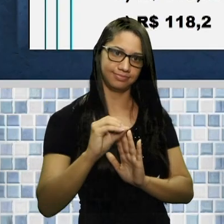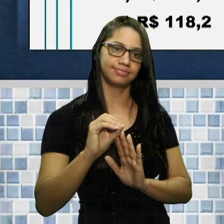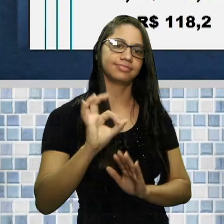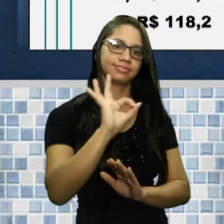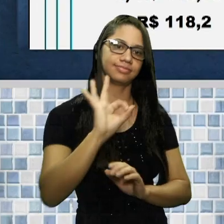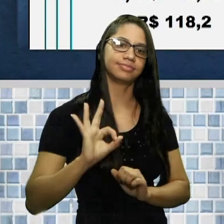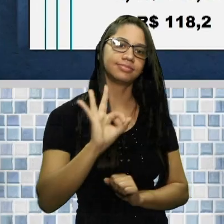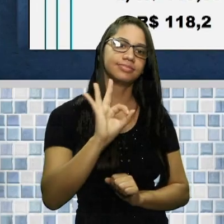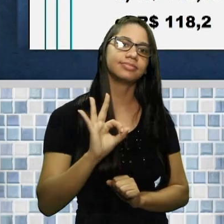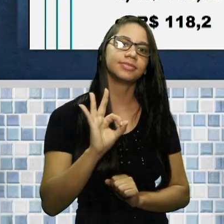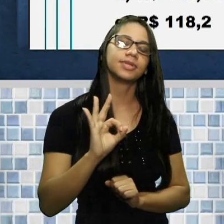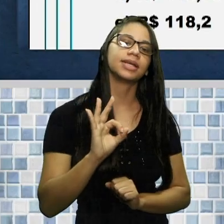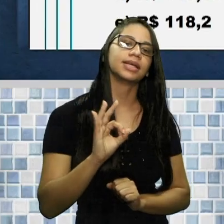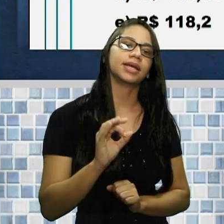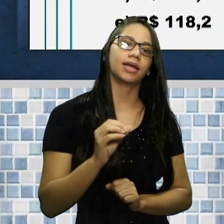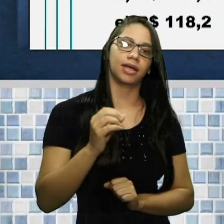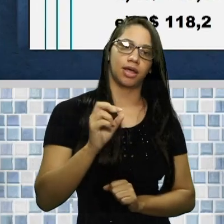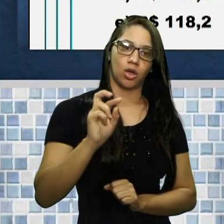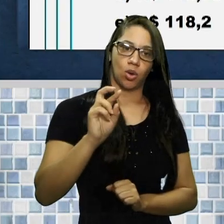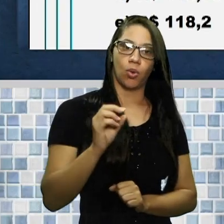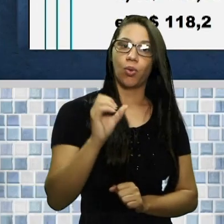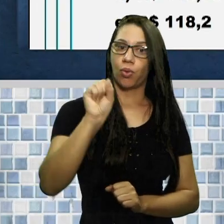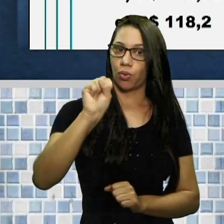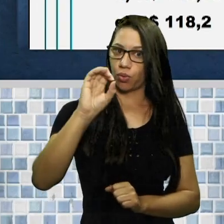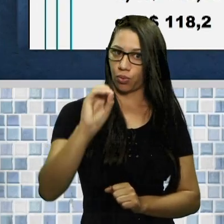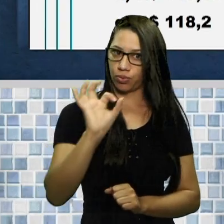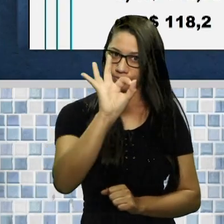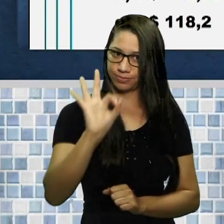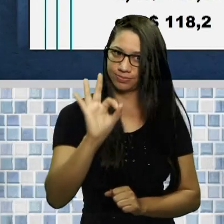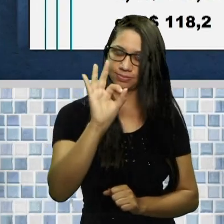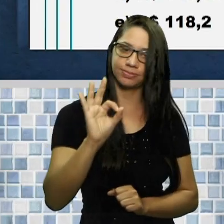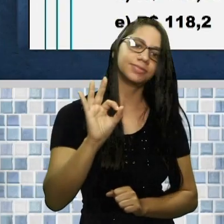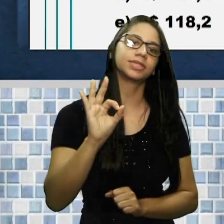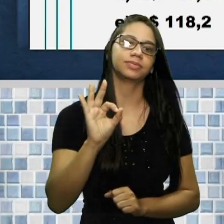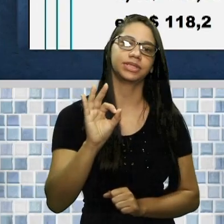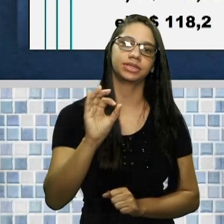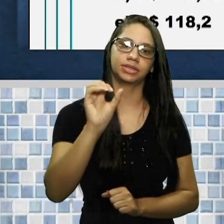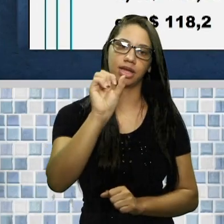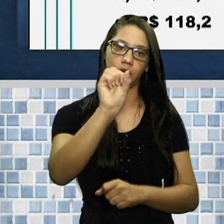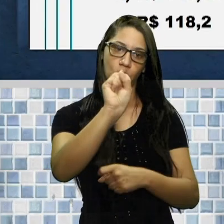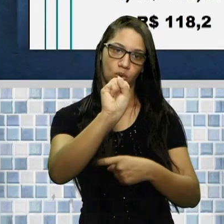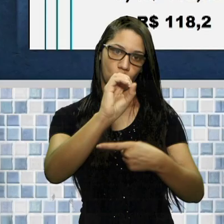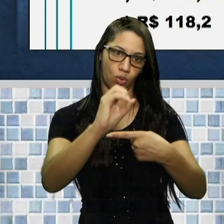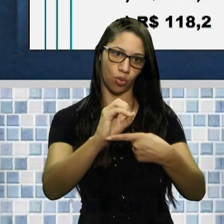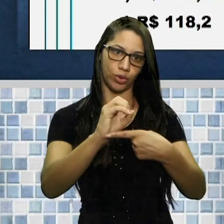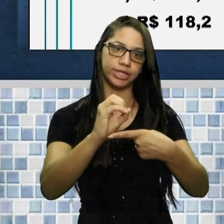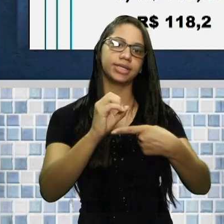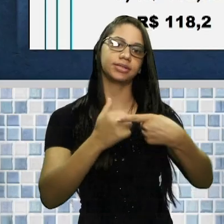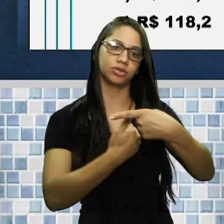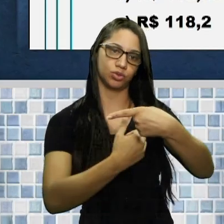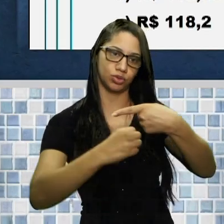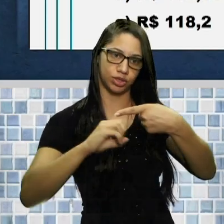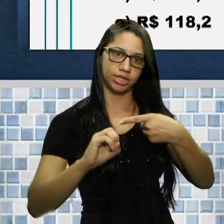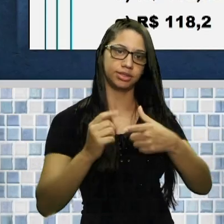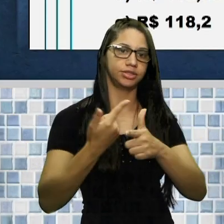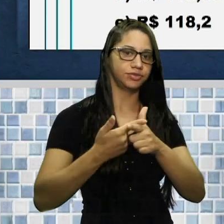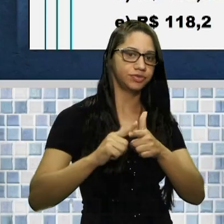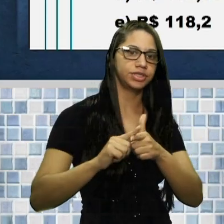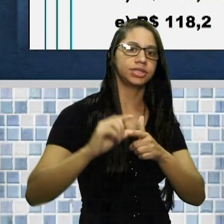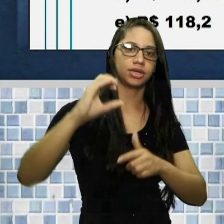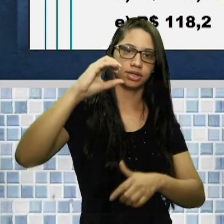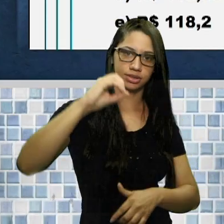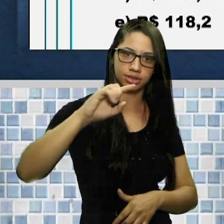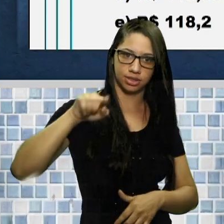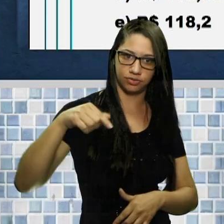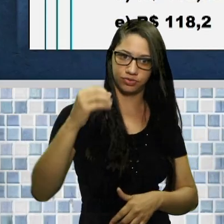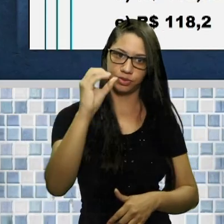100 menos 20%, encontramos 80%, que é igual a 80 sobre 100. Dividindo 80